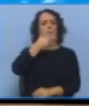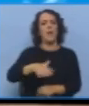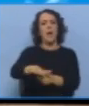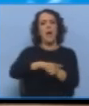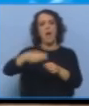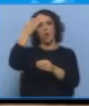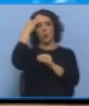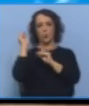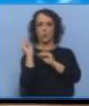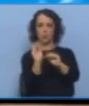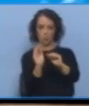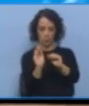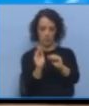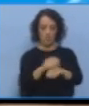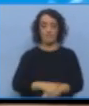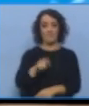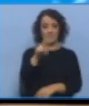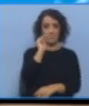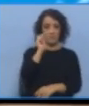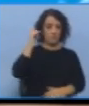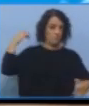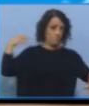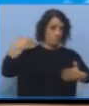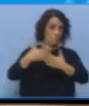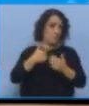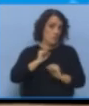e durante muitos desses anos